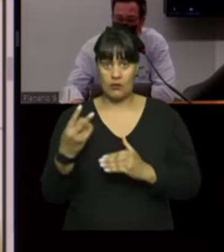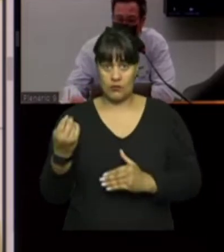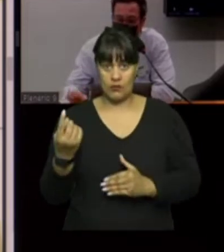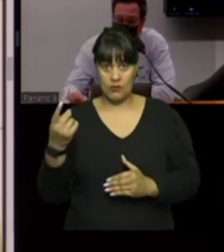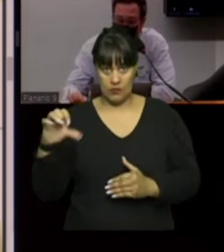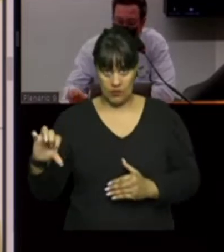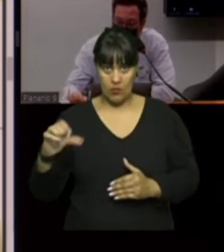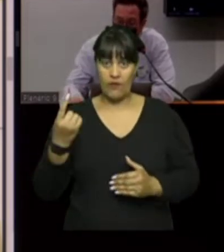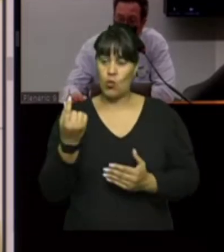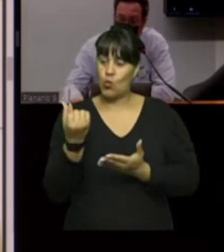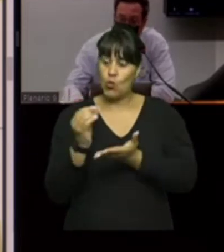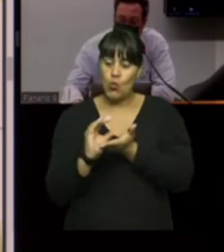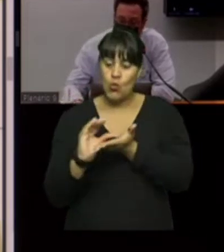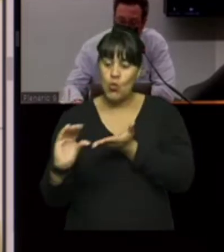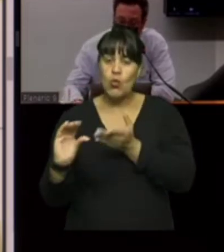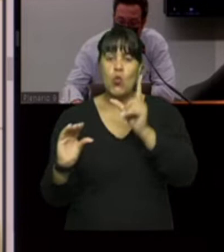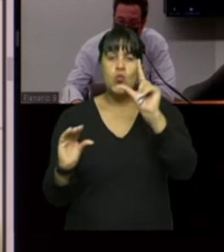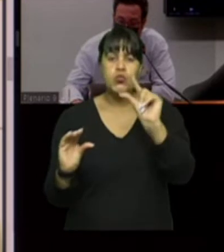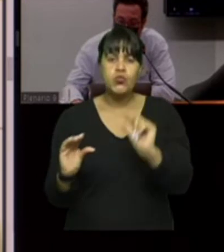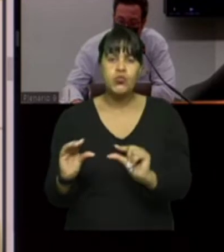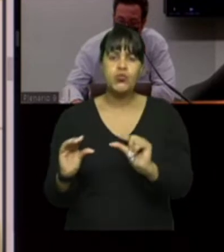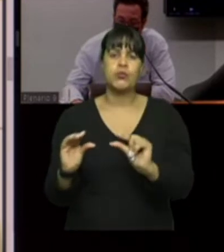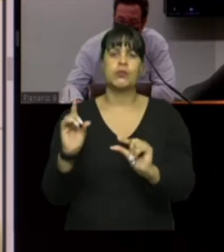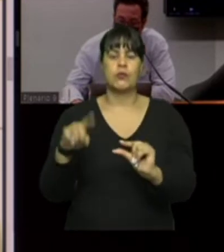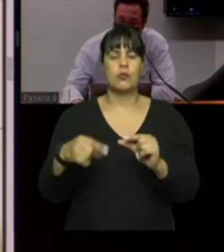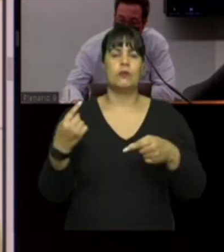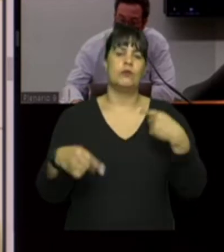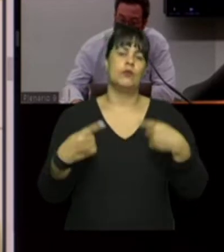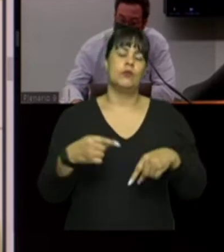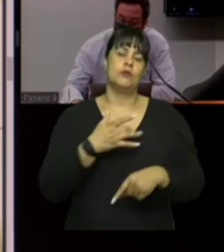União para a política de saúde mental no Brasil, né?